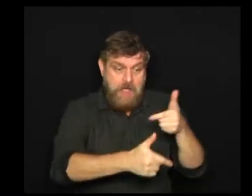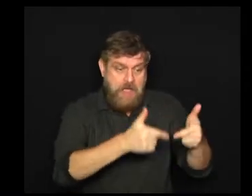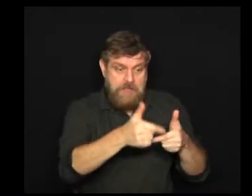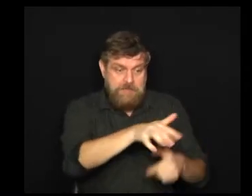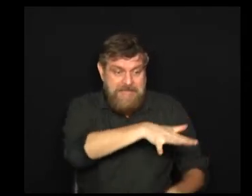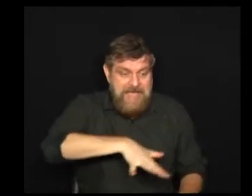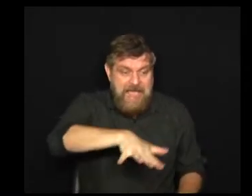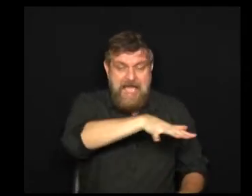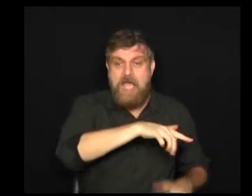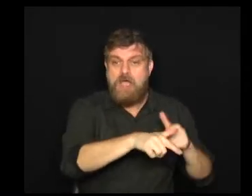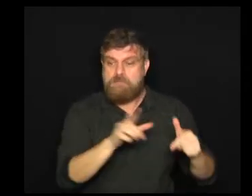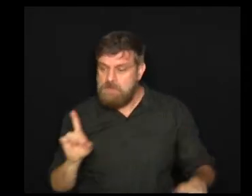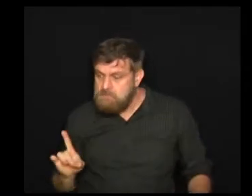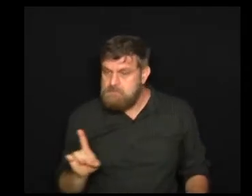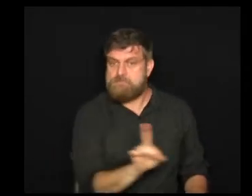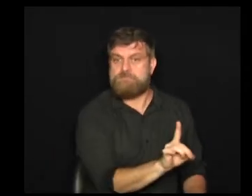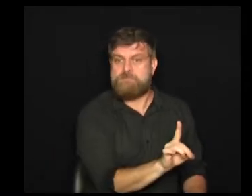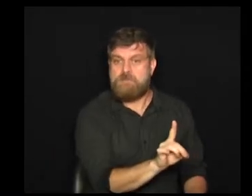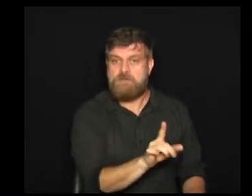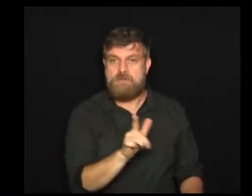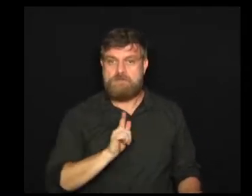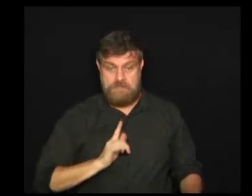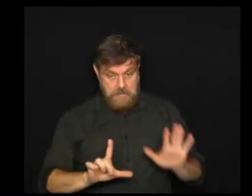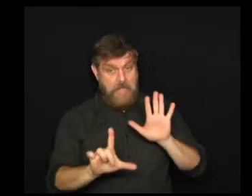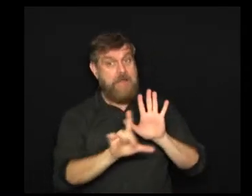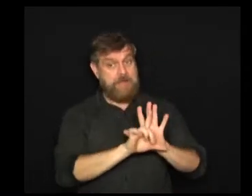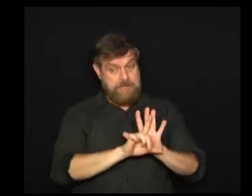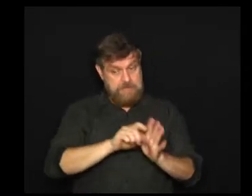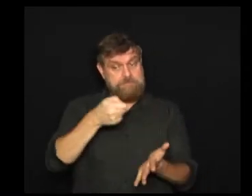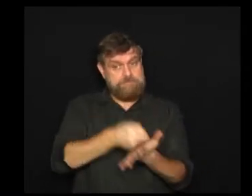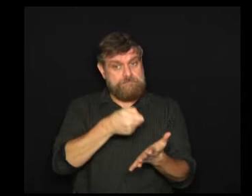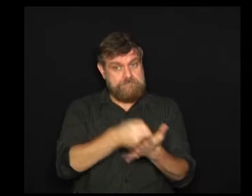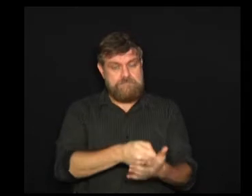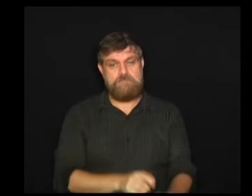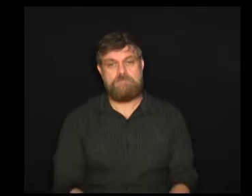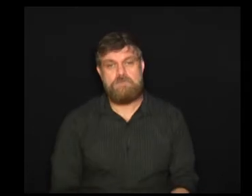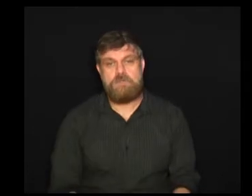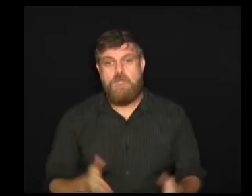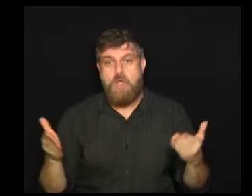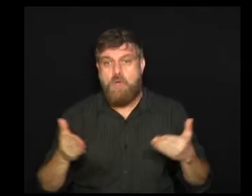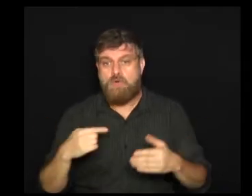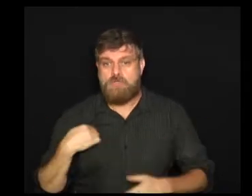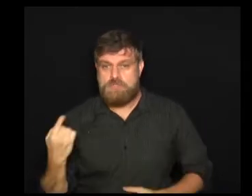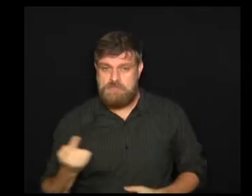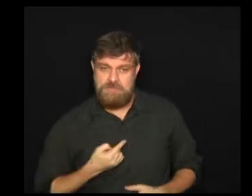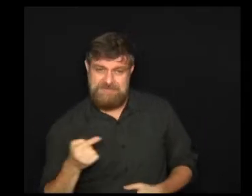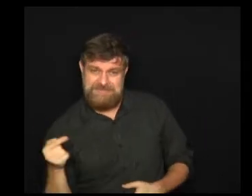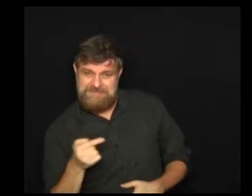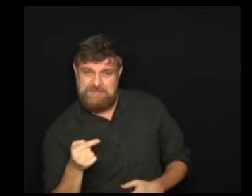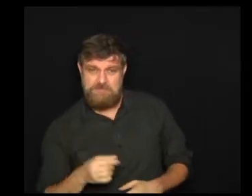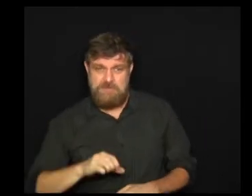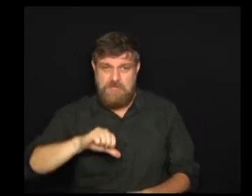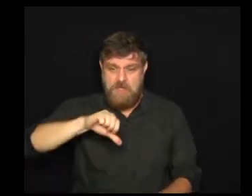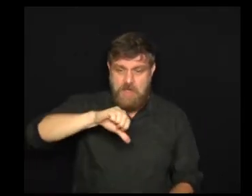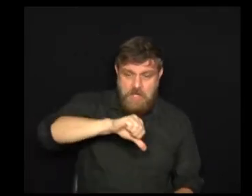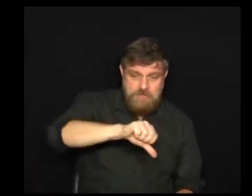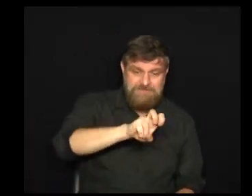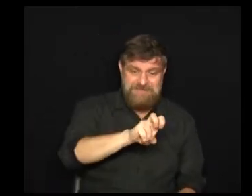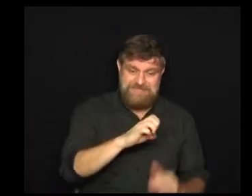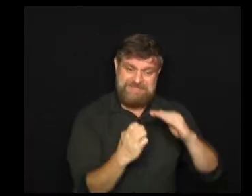com deficiência, mesmo sendo lei, né? Então hoje lá na nossa plataforma nós temos 95